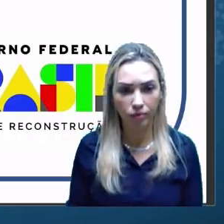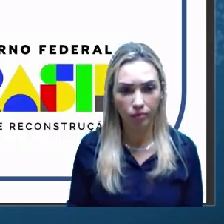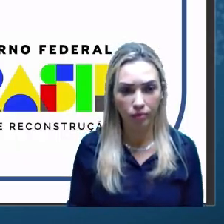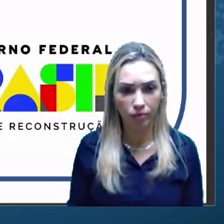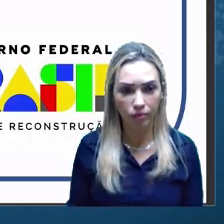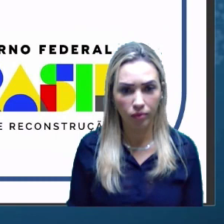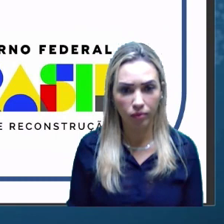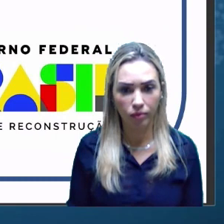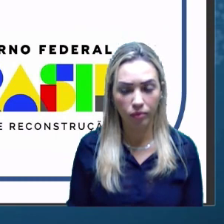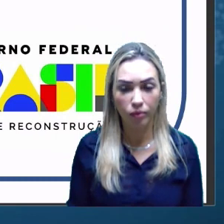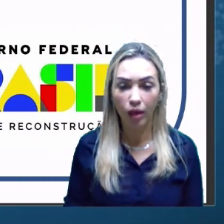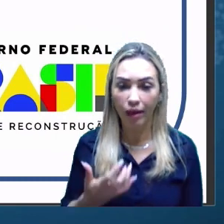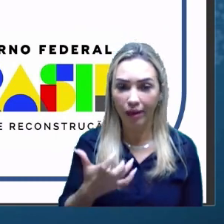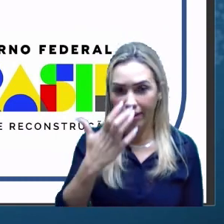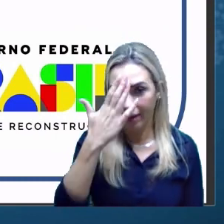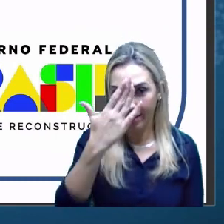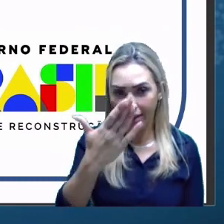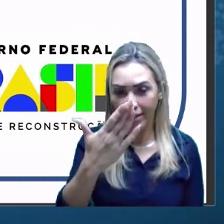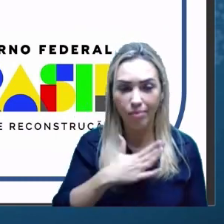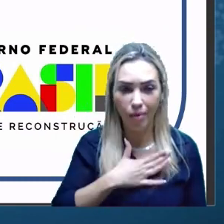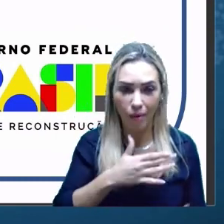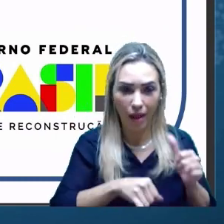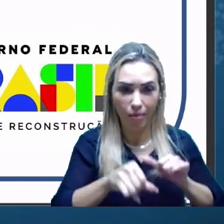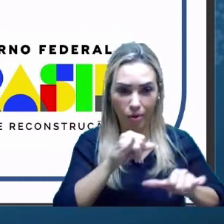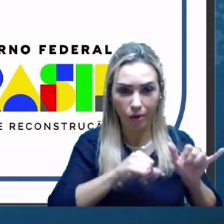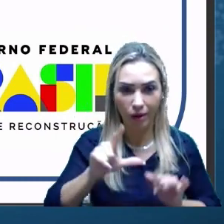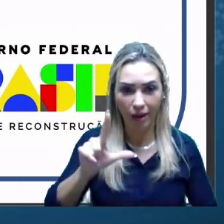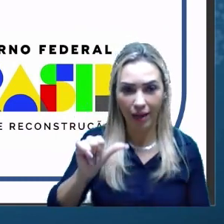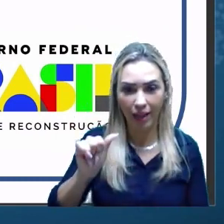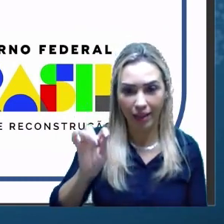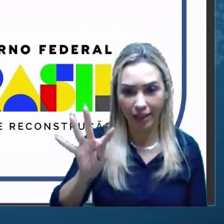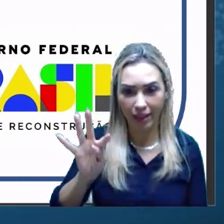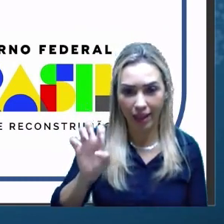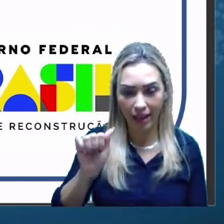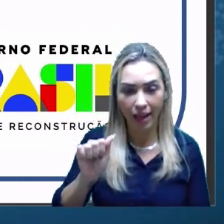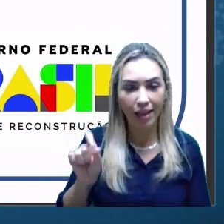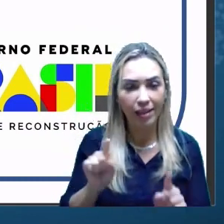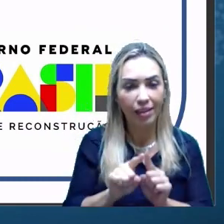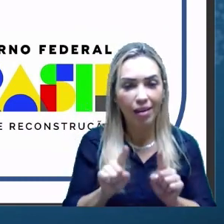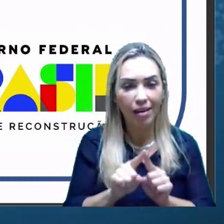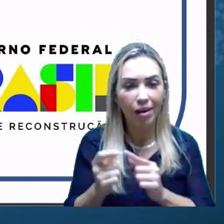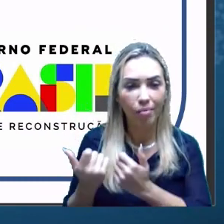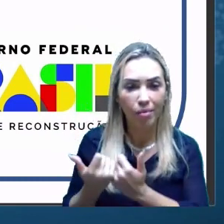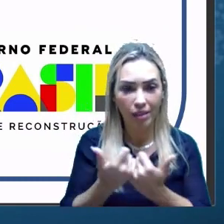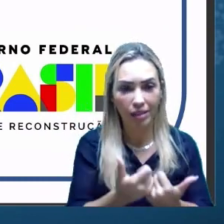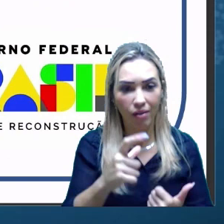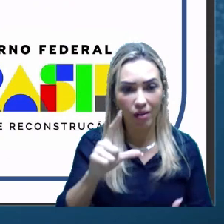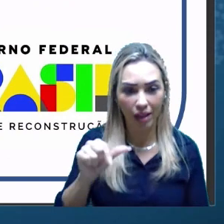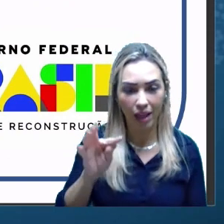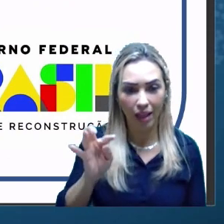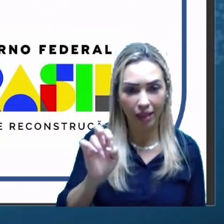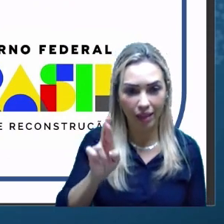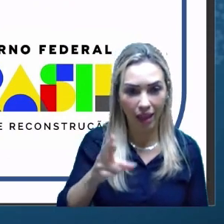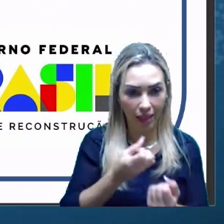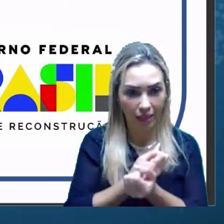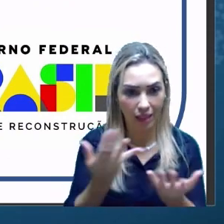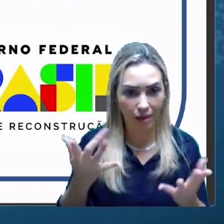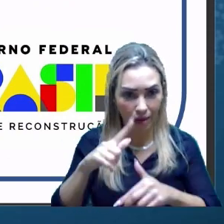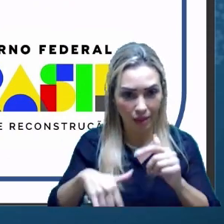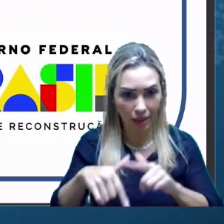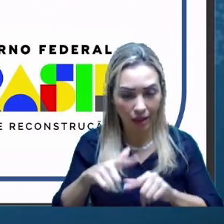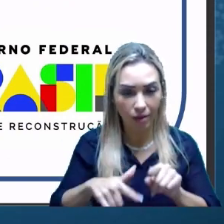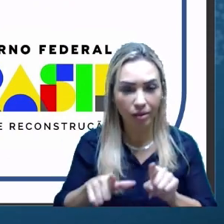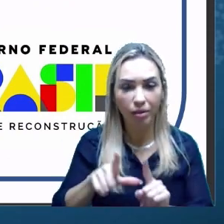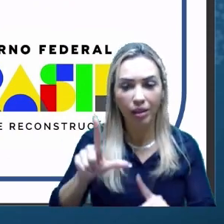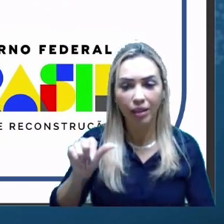Eu gostaria de agradecer ao meu laboratório, Lateia, em Biomanguinhos, a colaboração com o Later, que forneceu essas amostras, o Latim, que